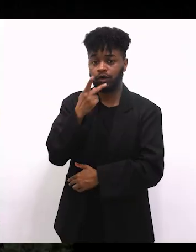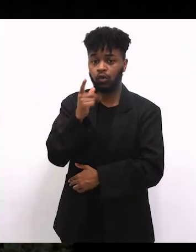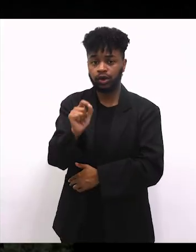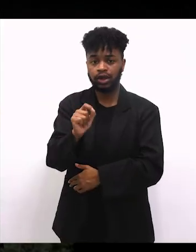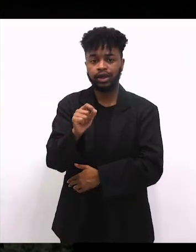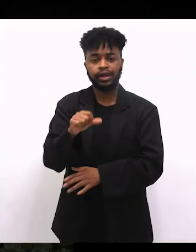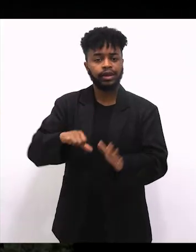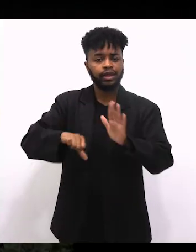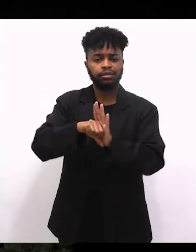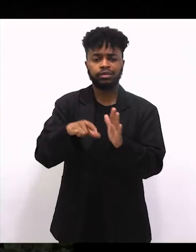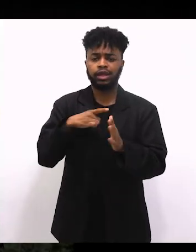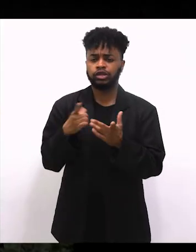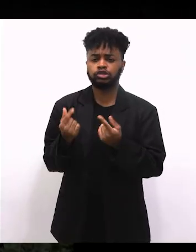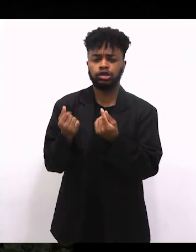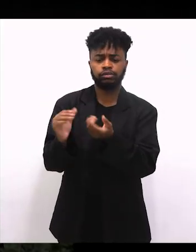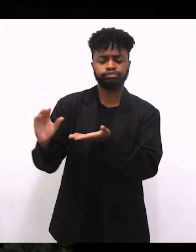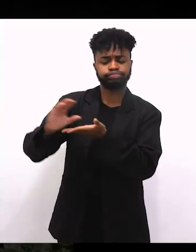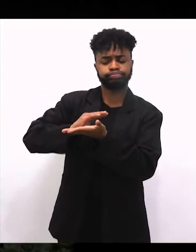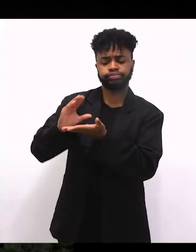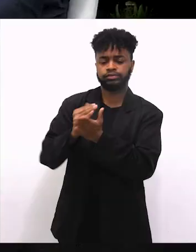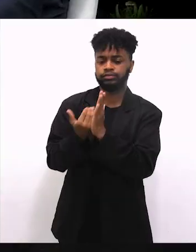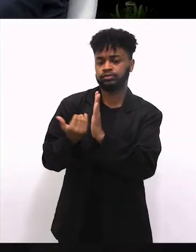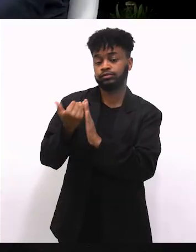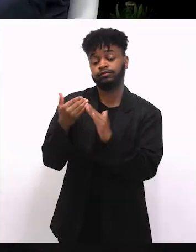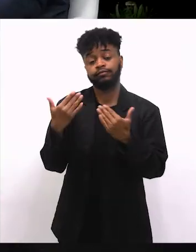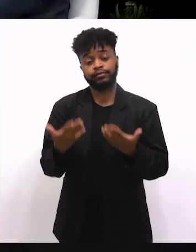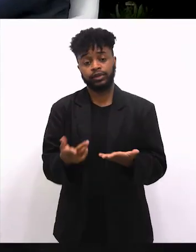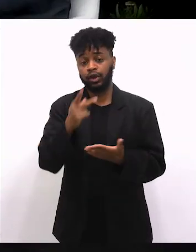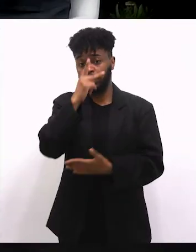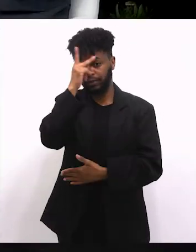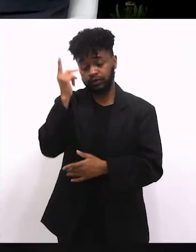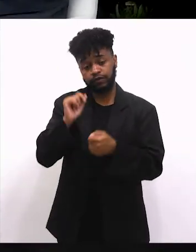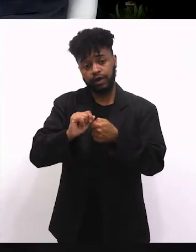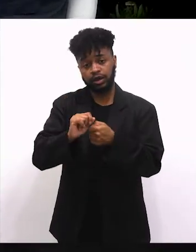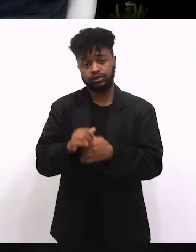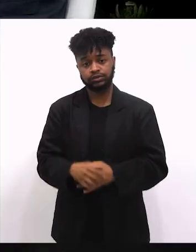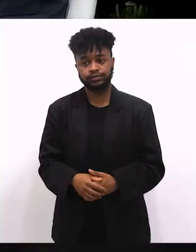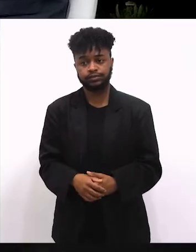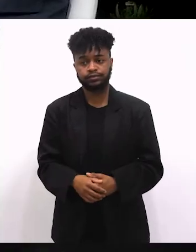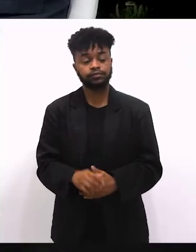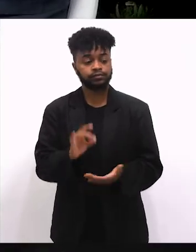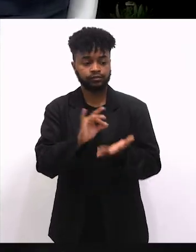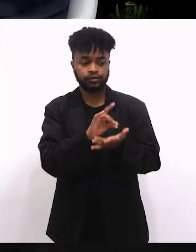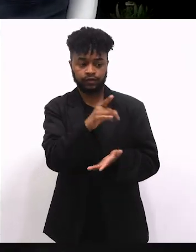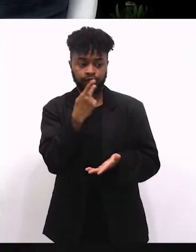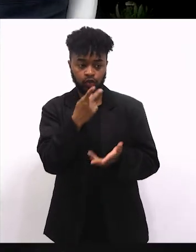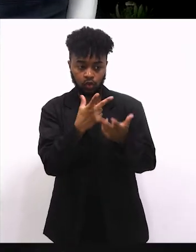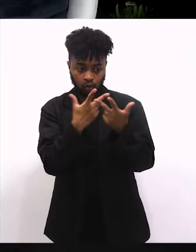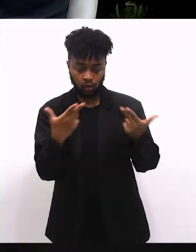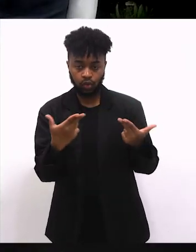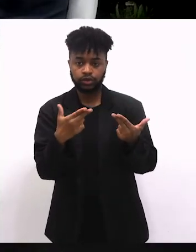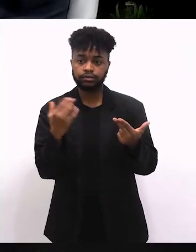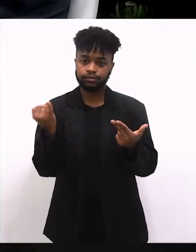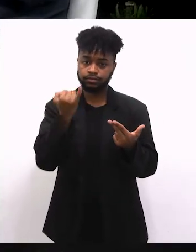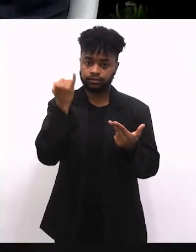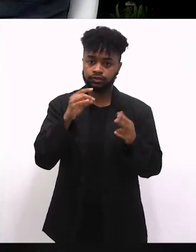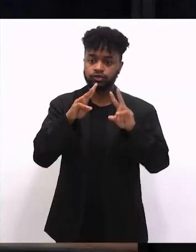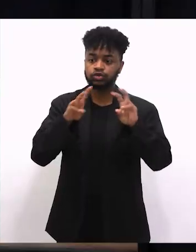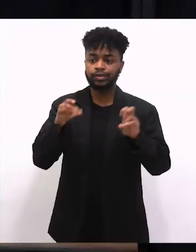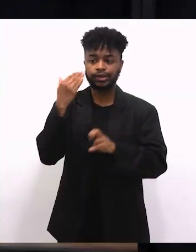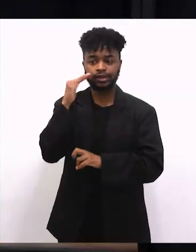muito bem, é um dos crimes mais lucrativos do mundo, né? Então, as pessoas... Sim. Não, verdade, você traz uma questão, Júlia, que é muito importante sobre